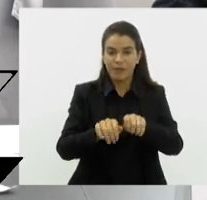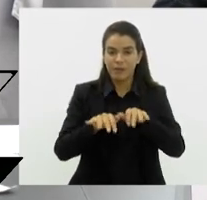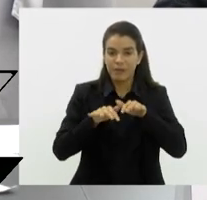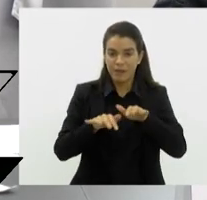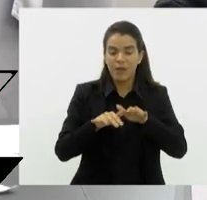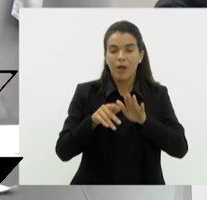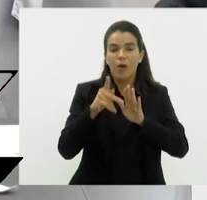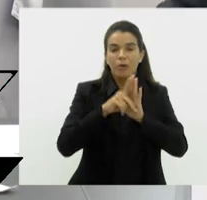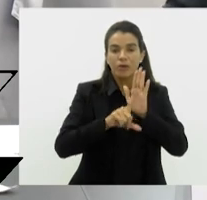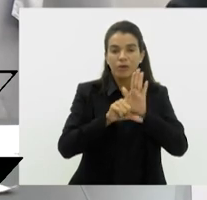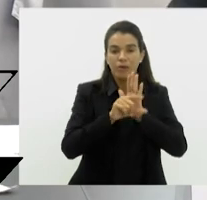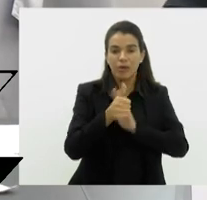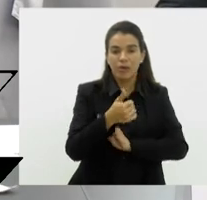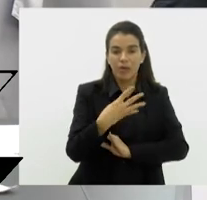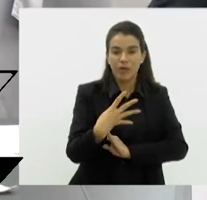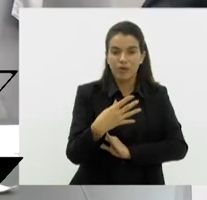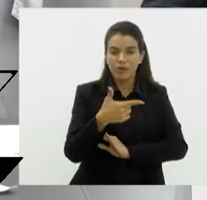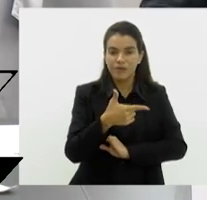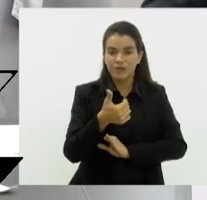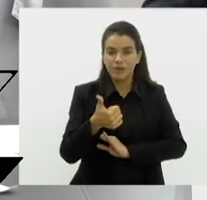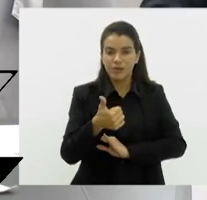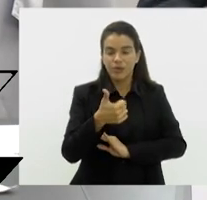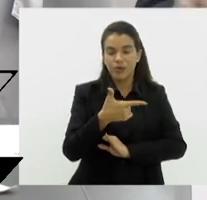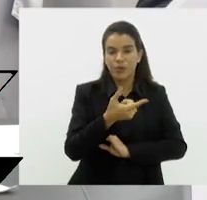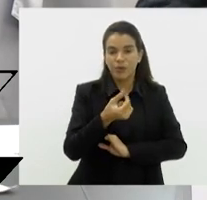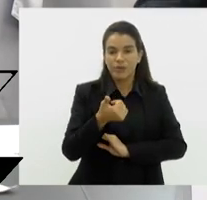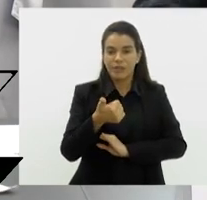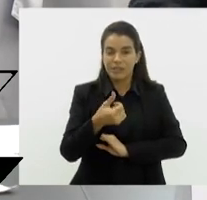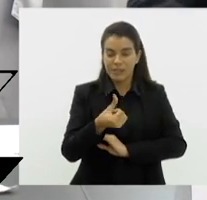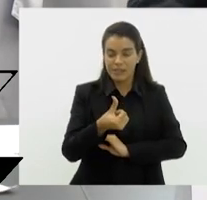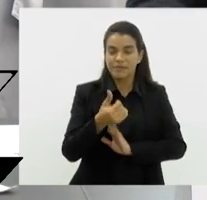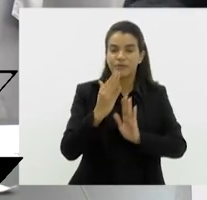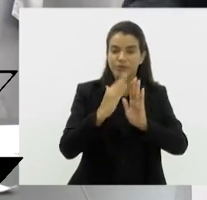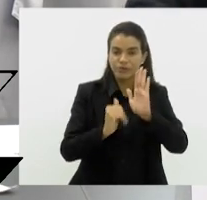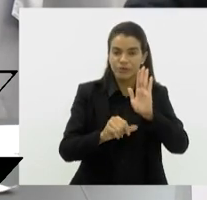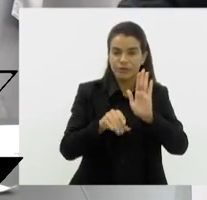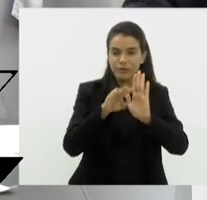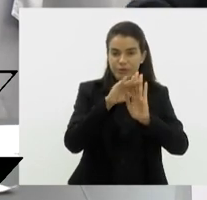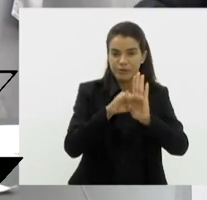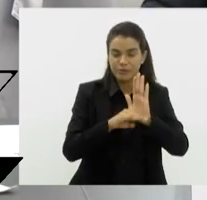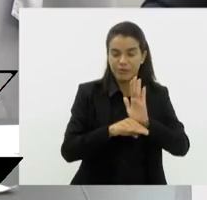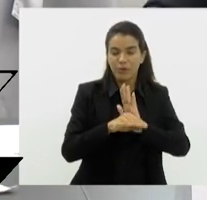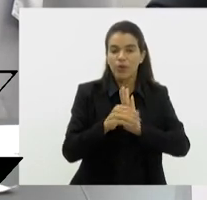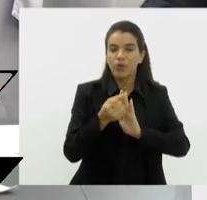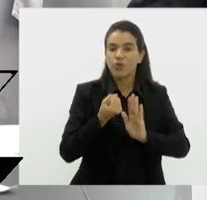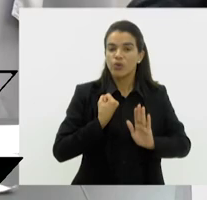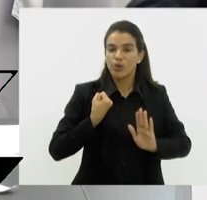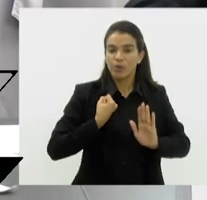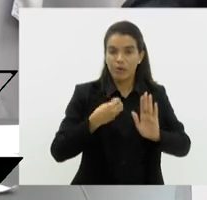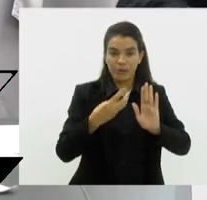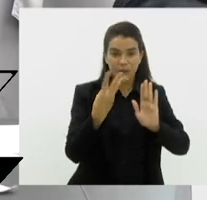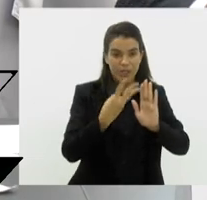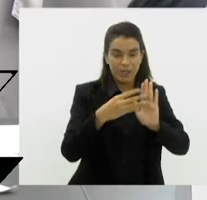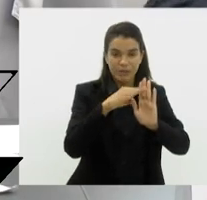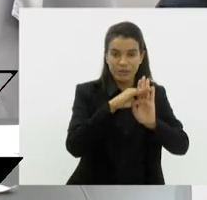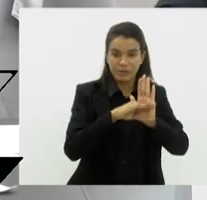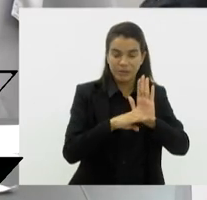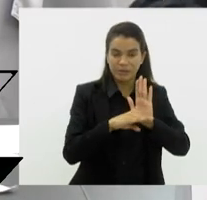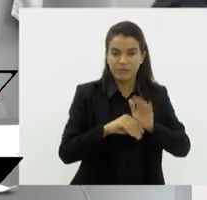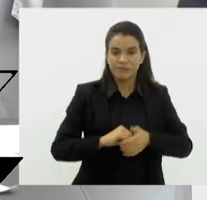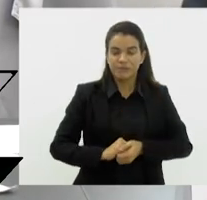ao projeto de lei 1421 de 16 também foi retirado de pauta. Então, passo ao item 3 da